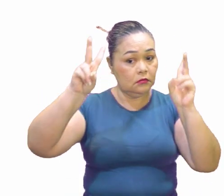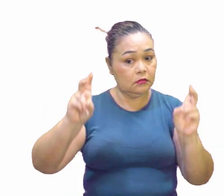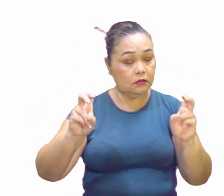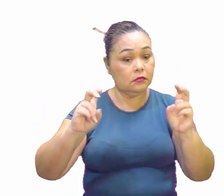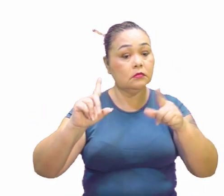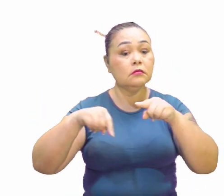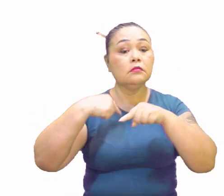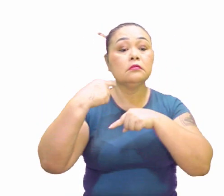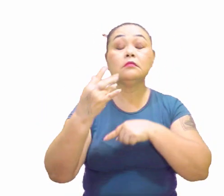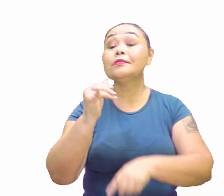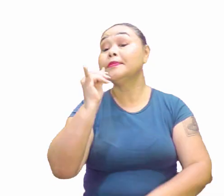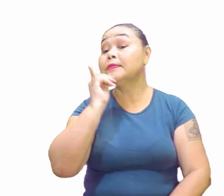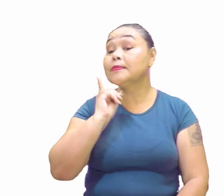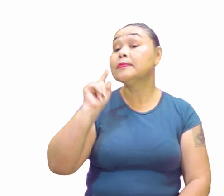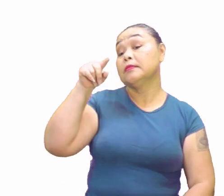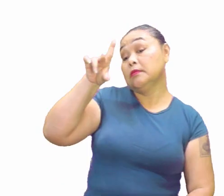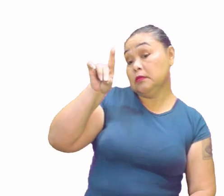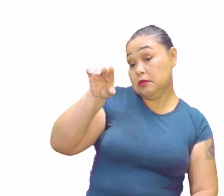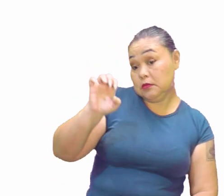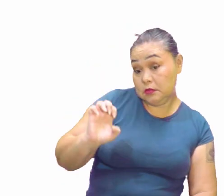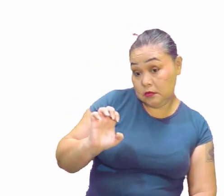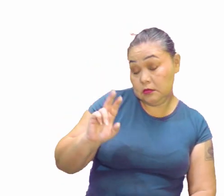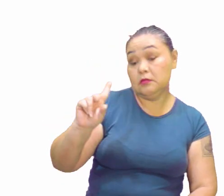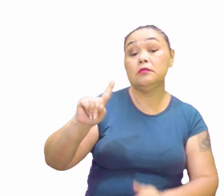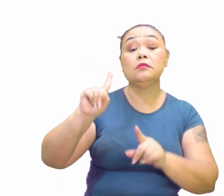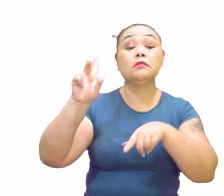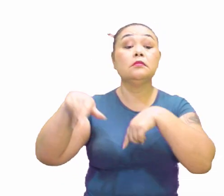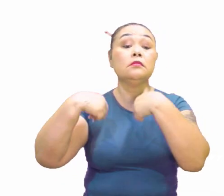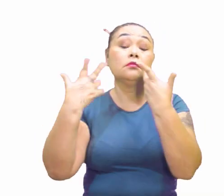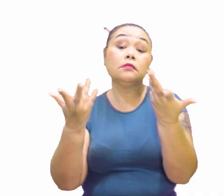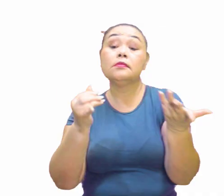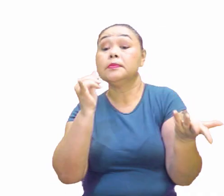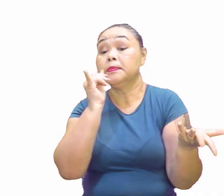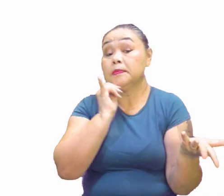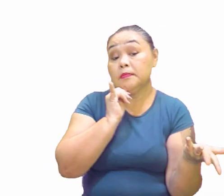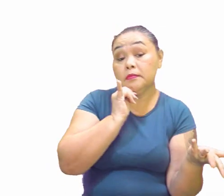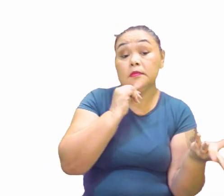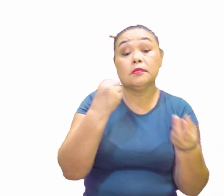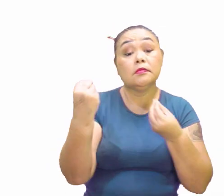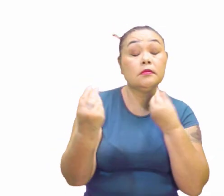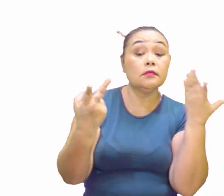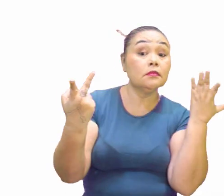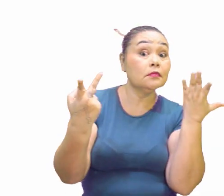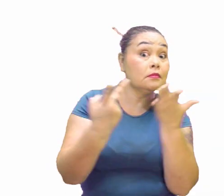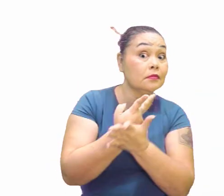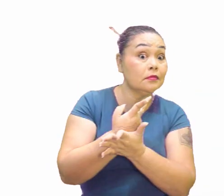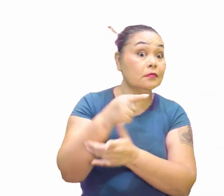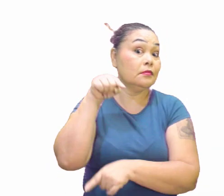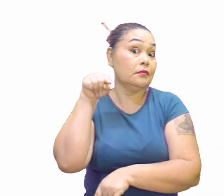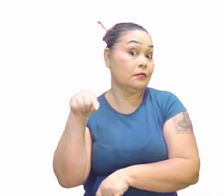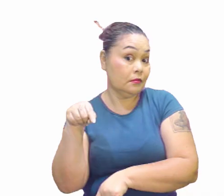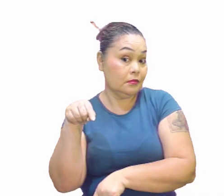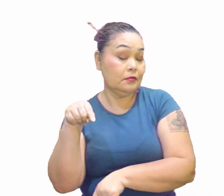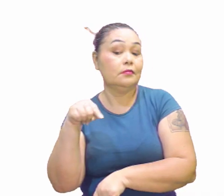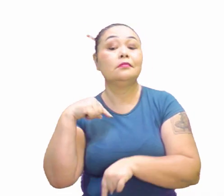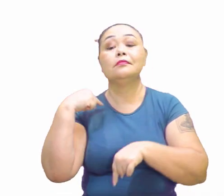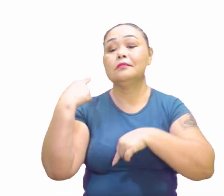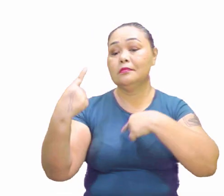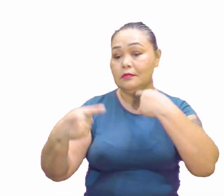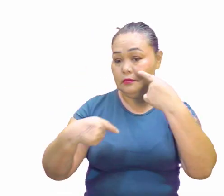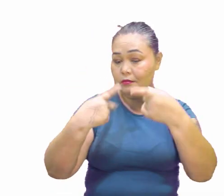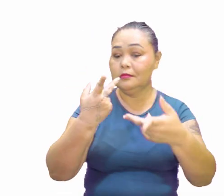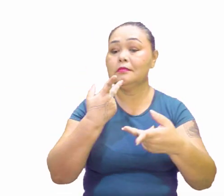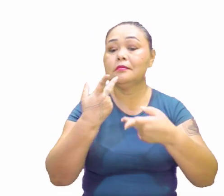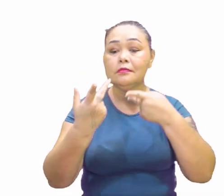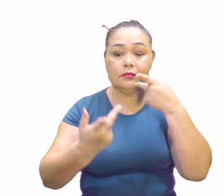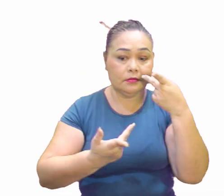temática. A exemplo de, a título de exemplificação, como acontece no caso, e aí vai